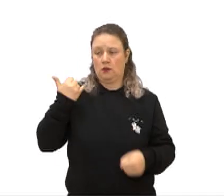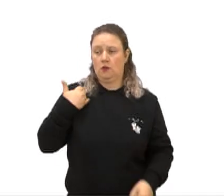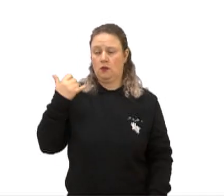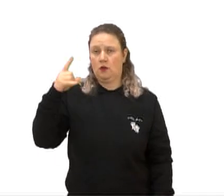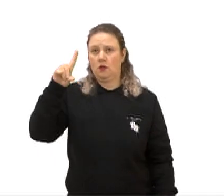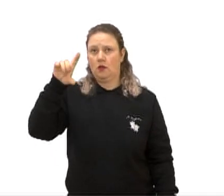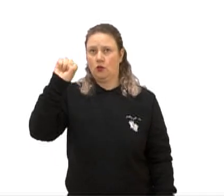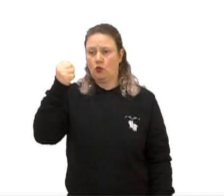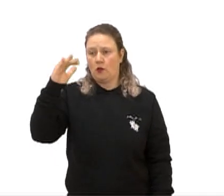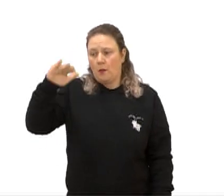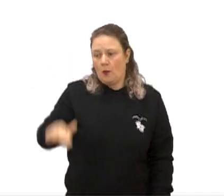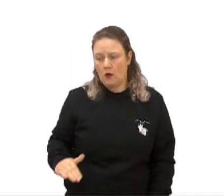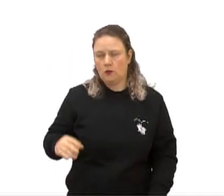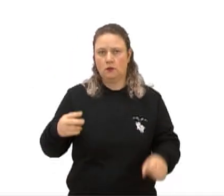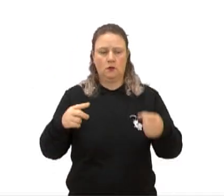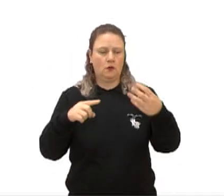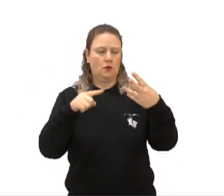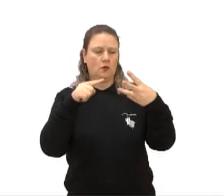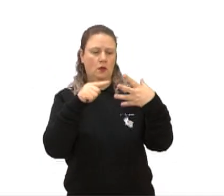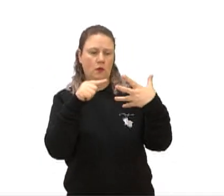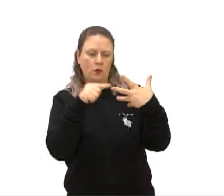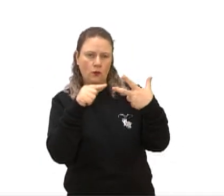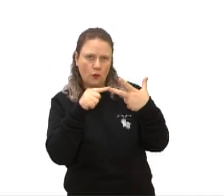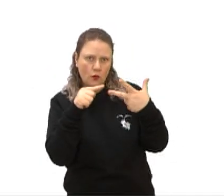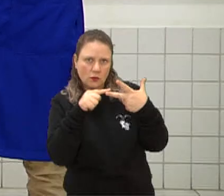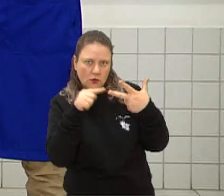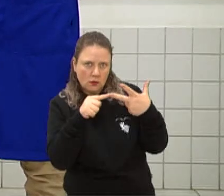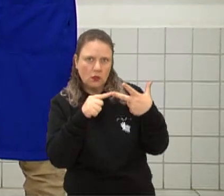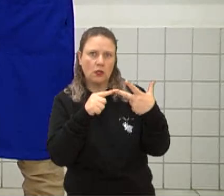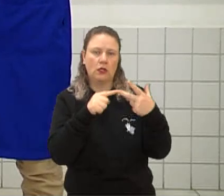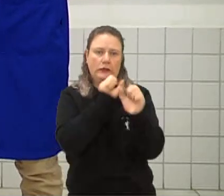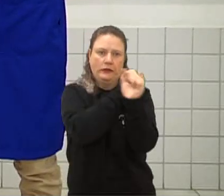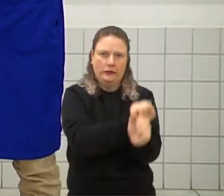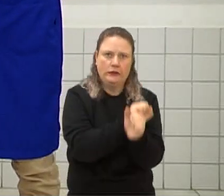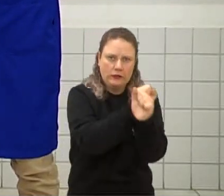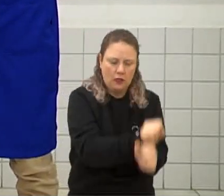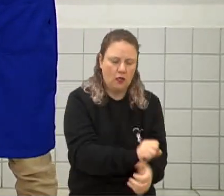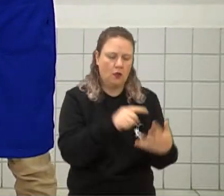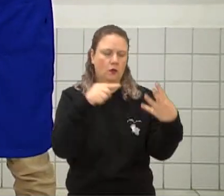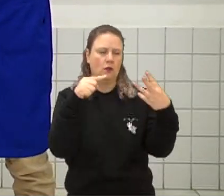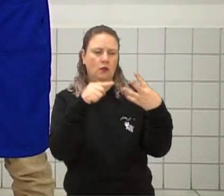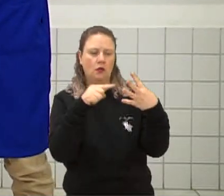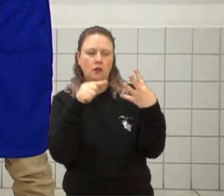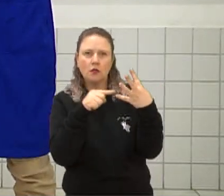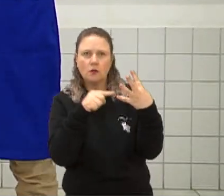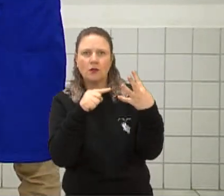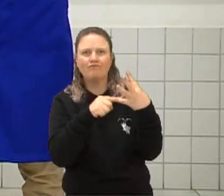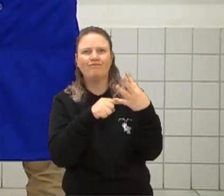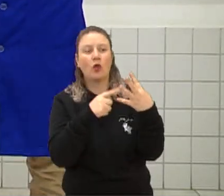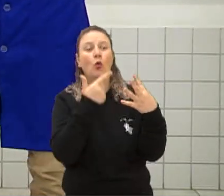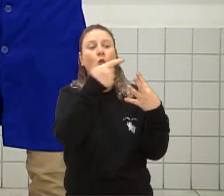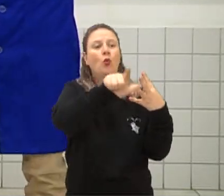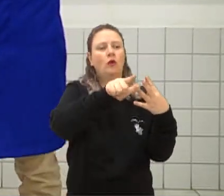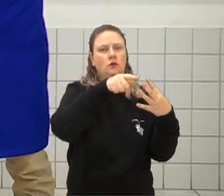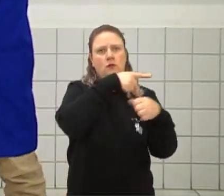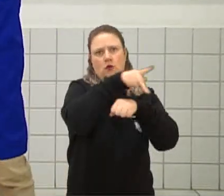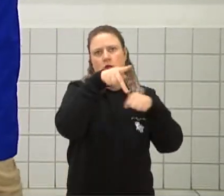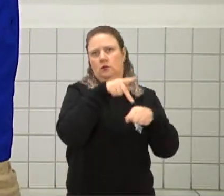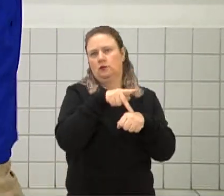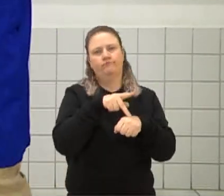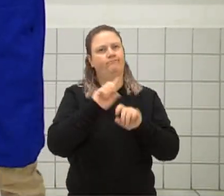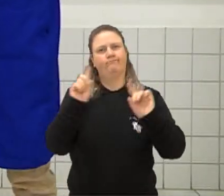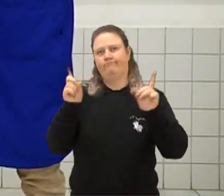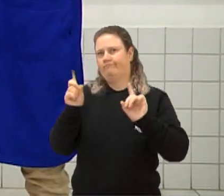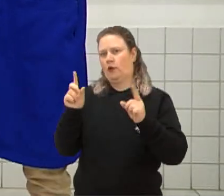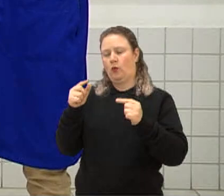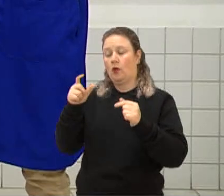os escravos e os estrangeiros, tá? Então, professor, esse grupo aqui de pessoas não eram considerados cidadãos atenienses. Muito bacana,